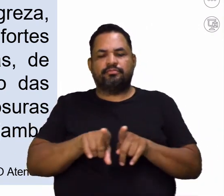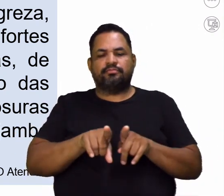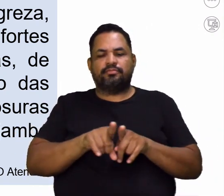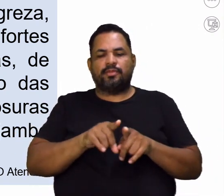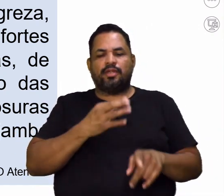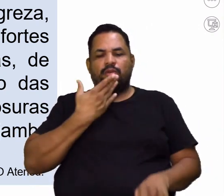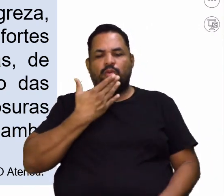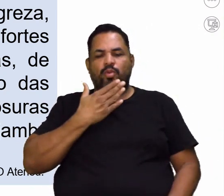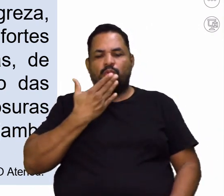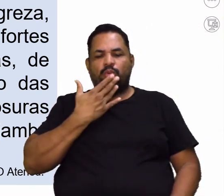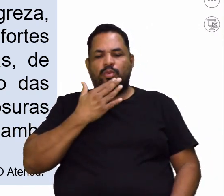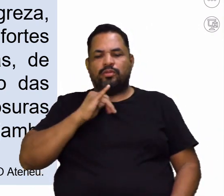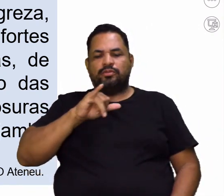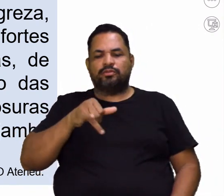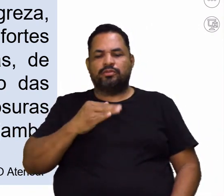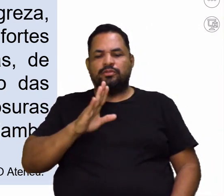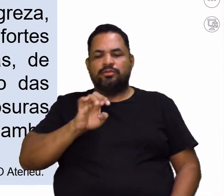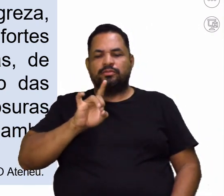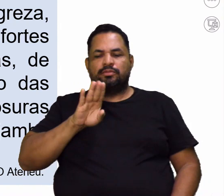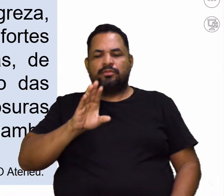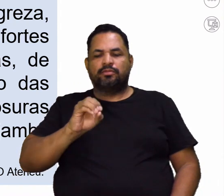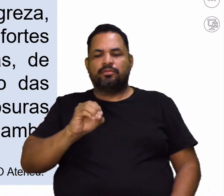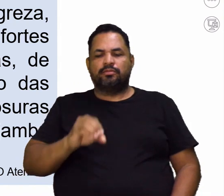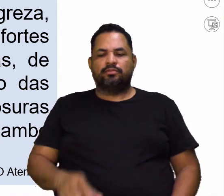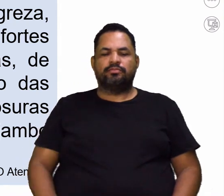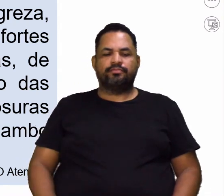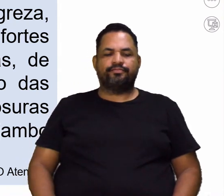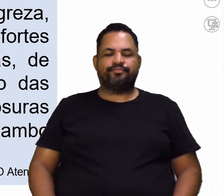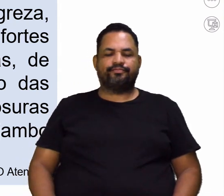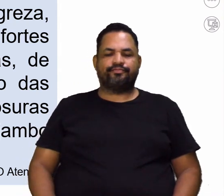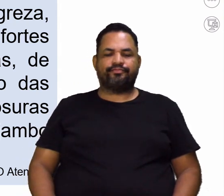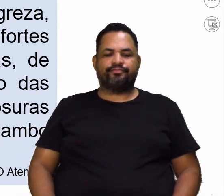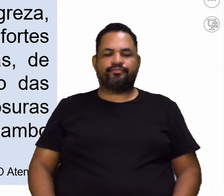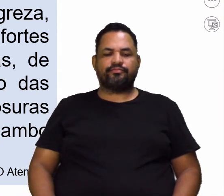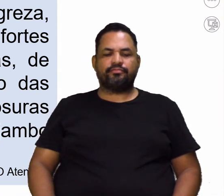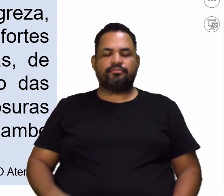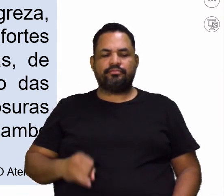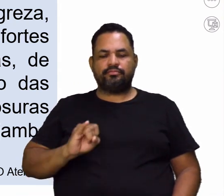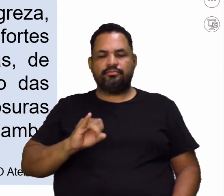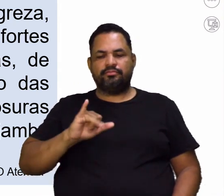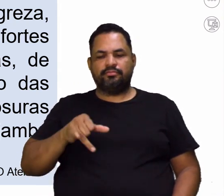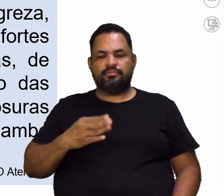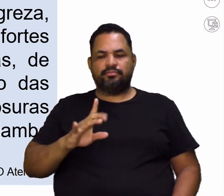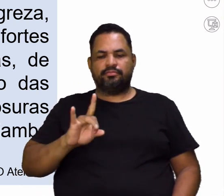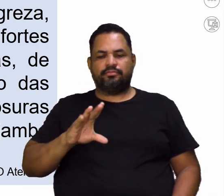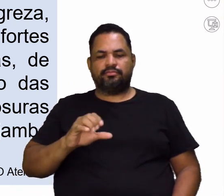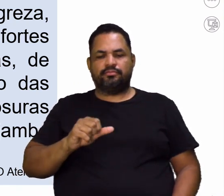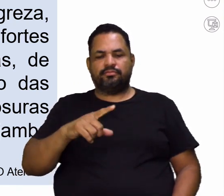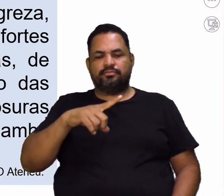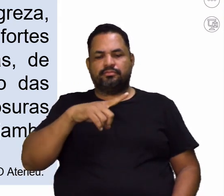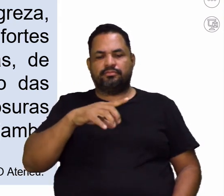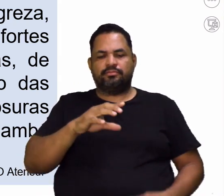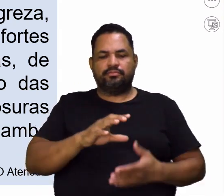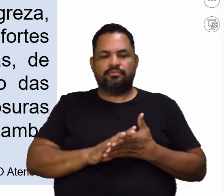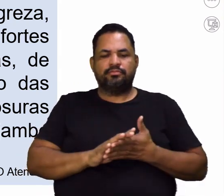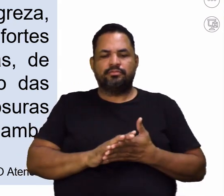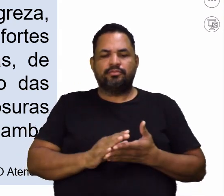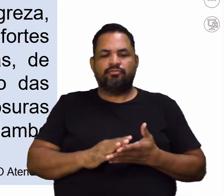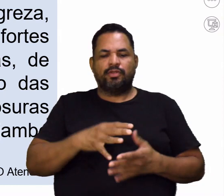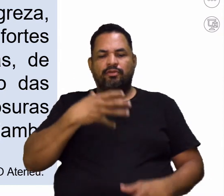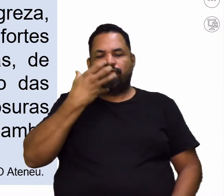também a cor do jambo se Jambo fosse rigorosamente